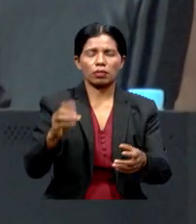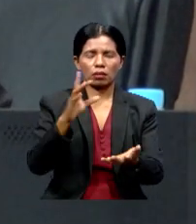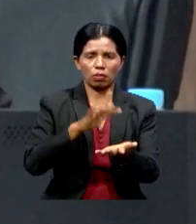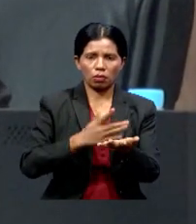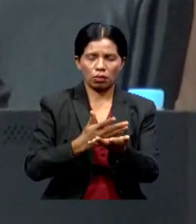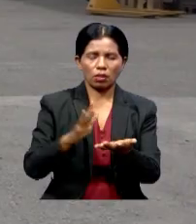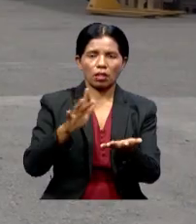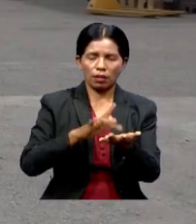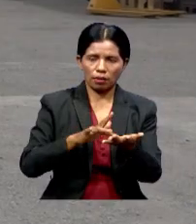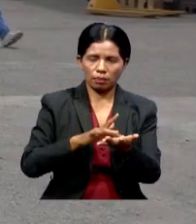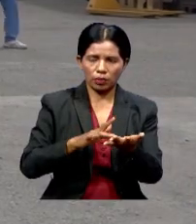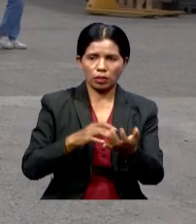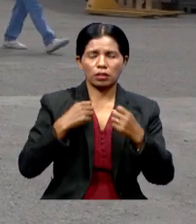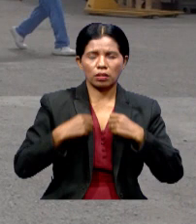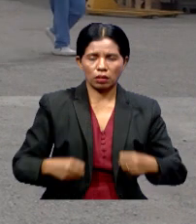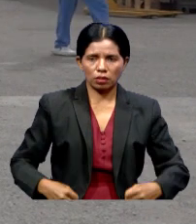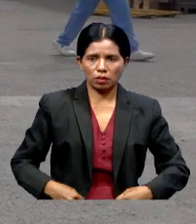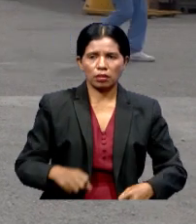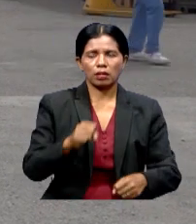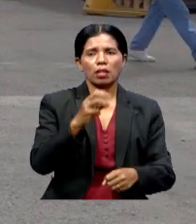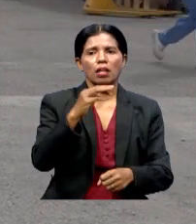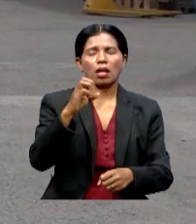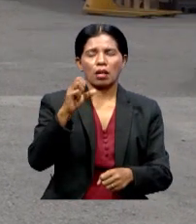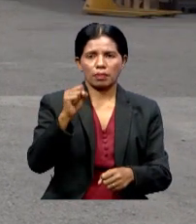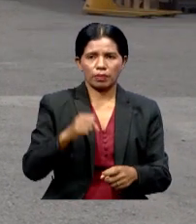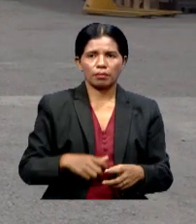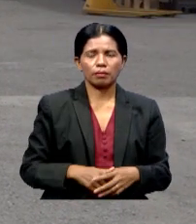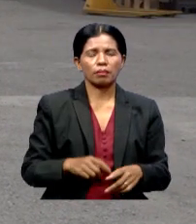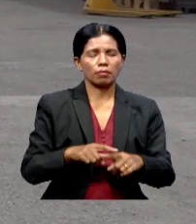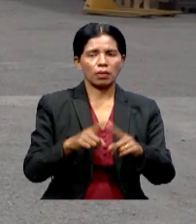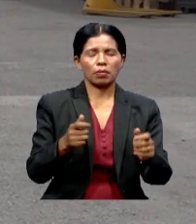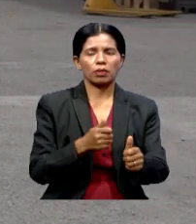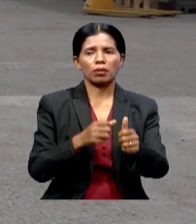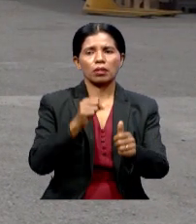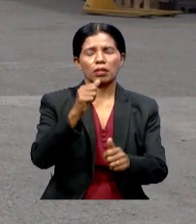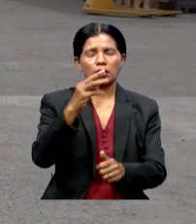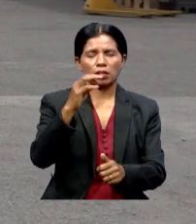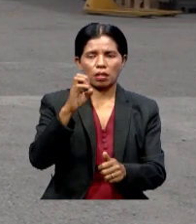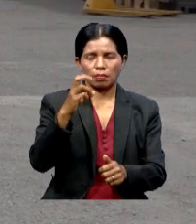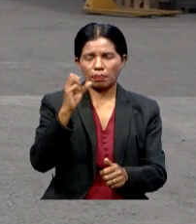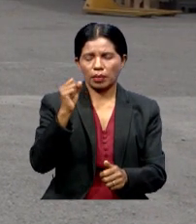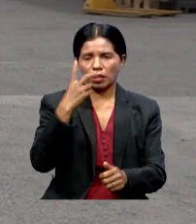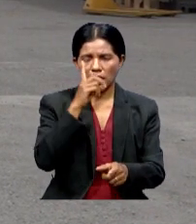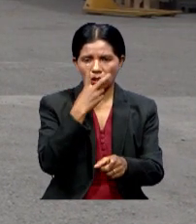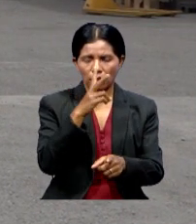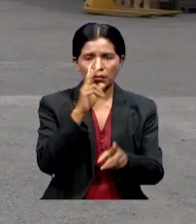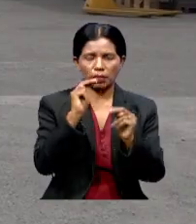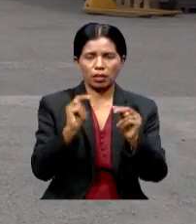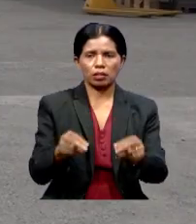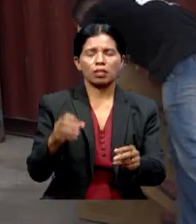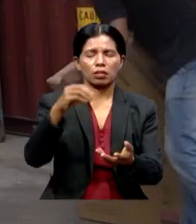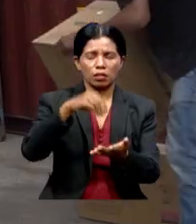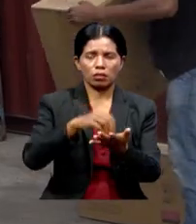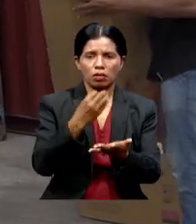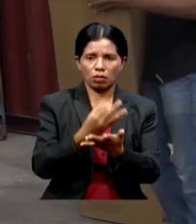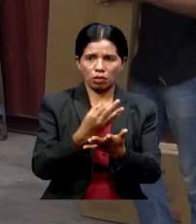medicamentos equipamento saúde ka SAMES. Mai be tuir SAMES ni calculação lolos ne precisa tan